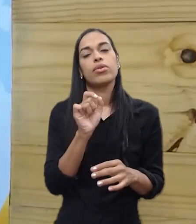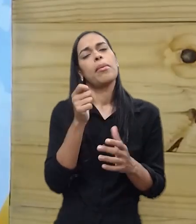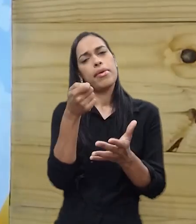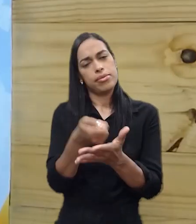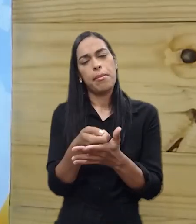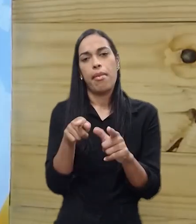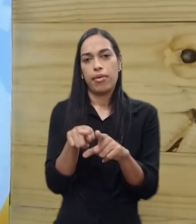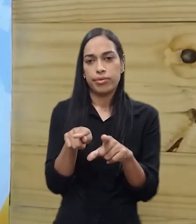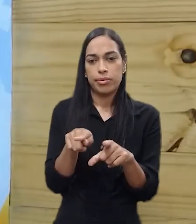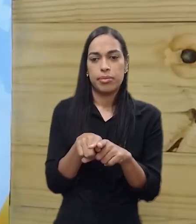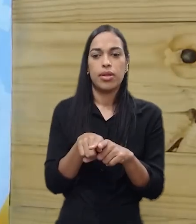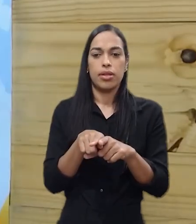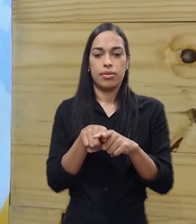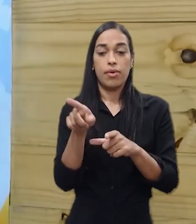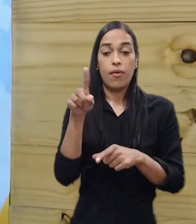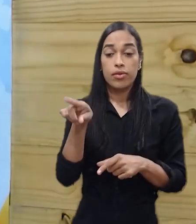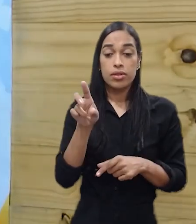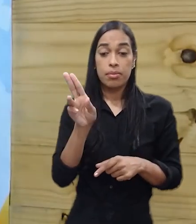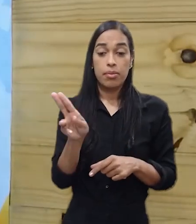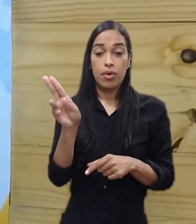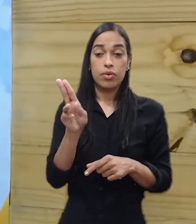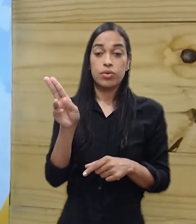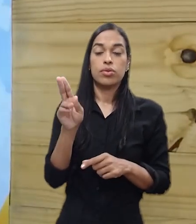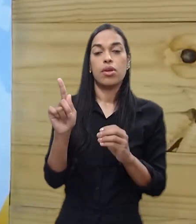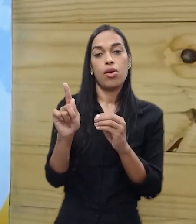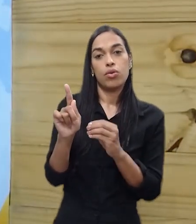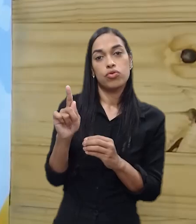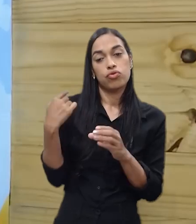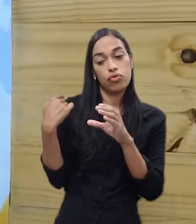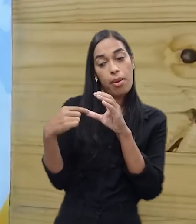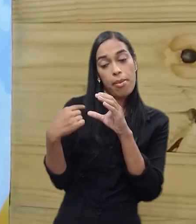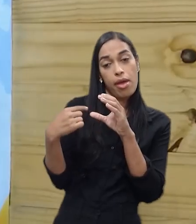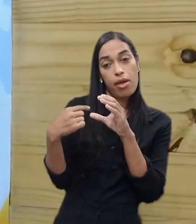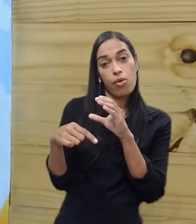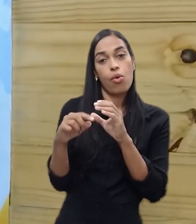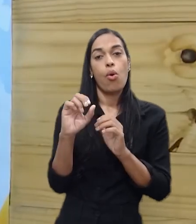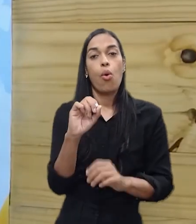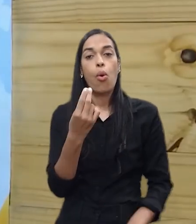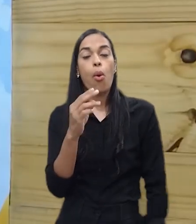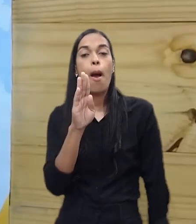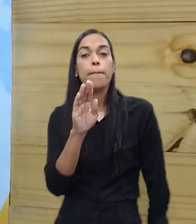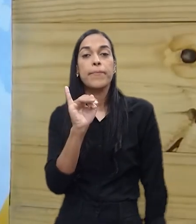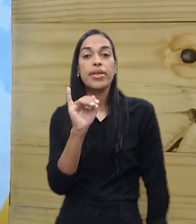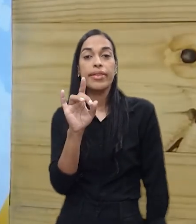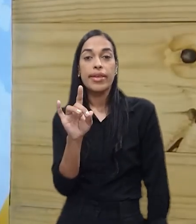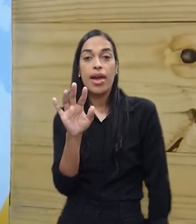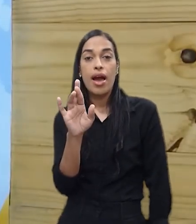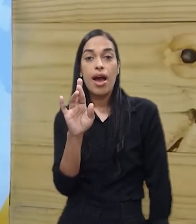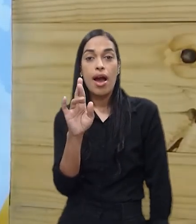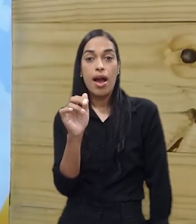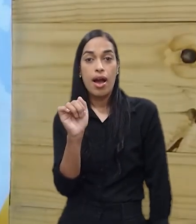também. Mas você pode usar a conta Gmail ou GitHub, sem precisar cadastrar cartão de